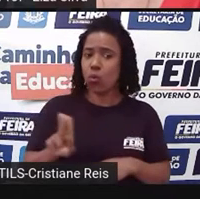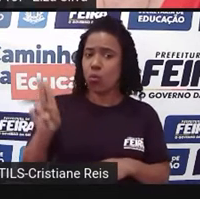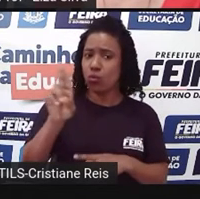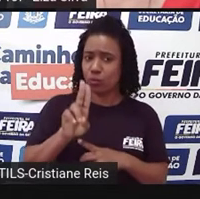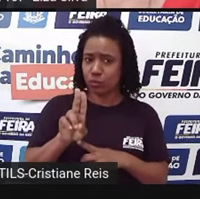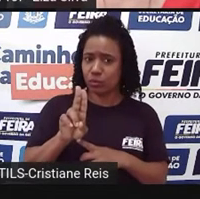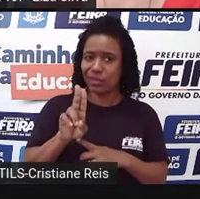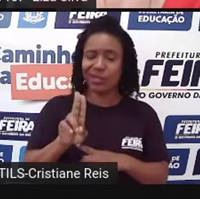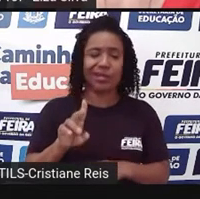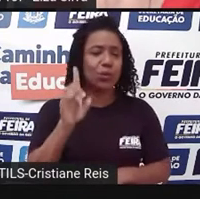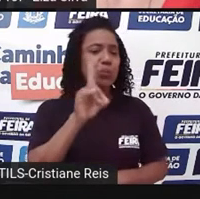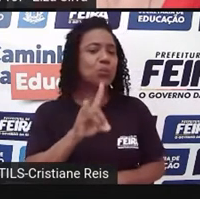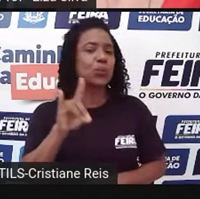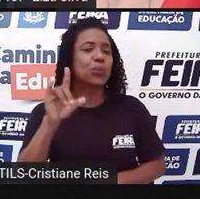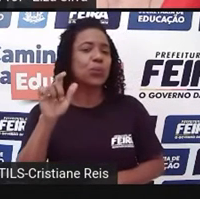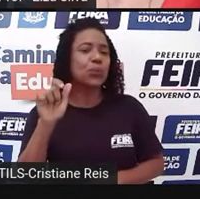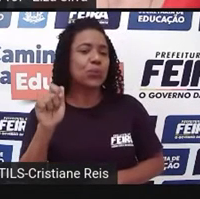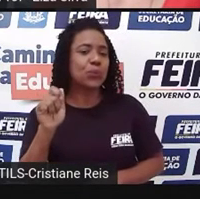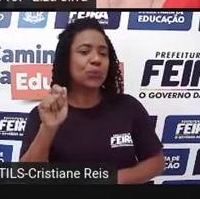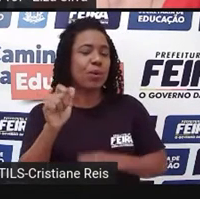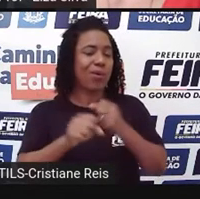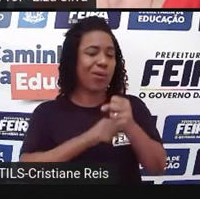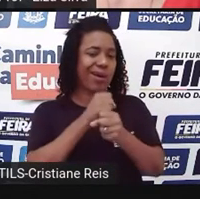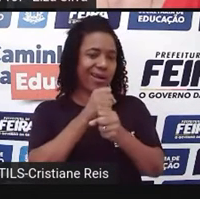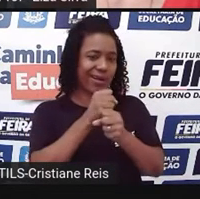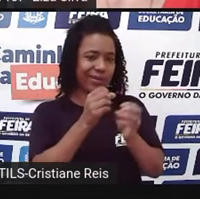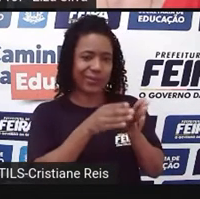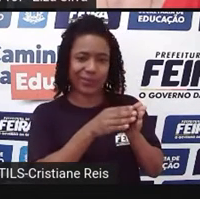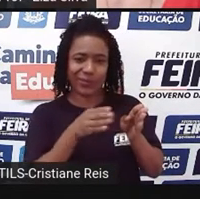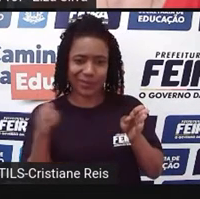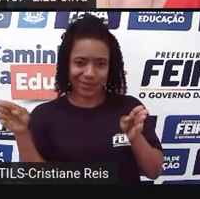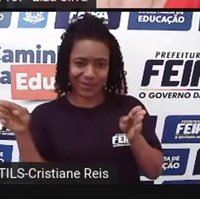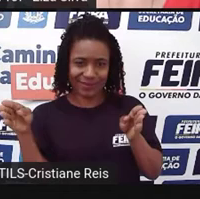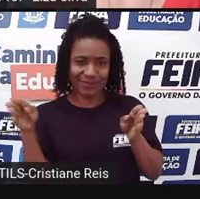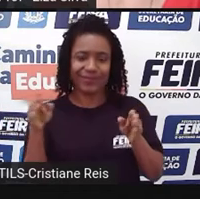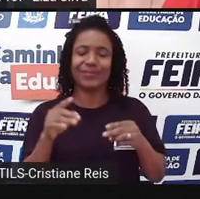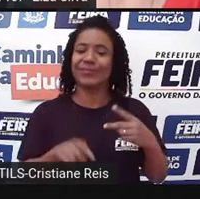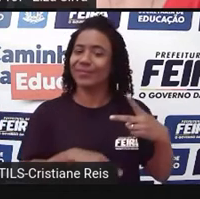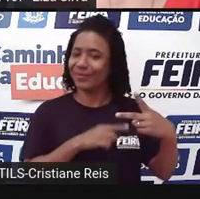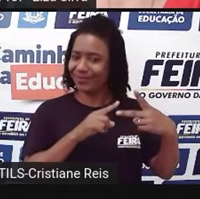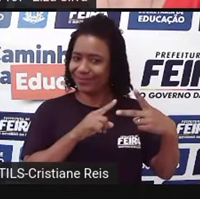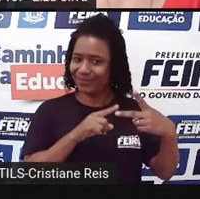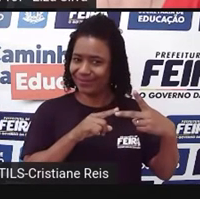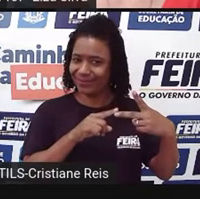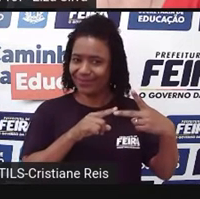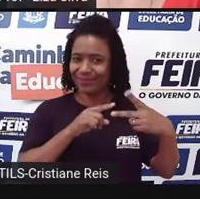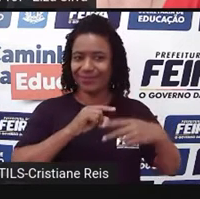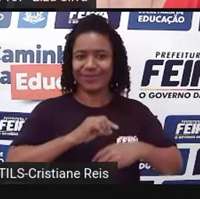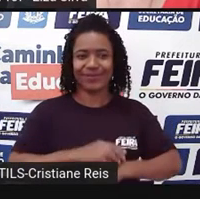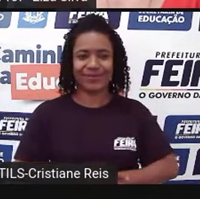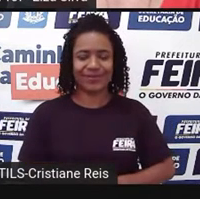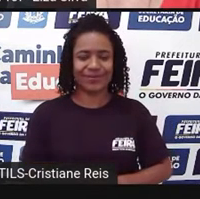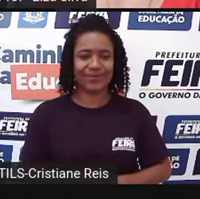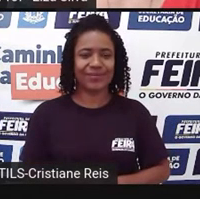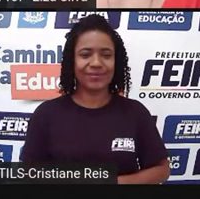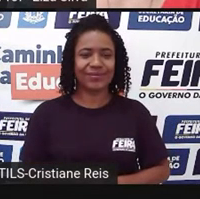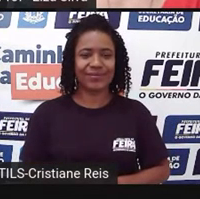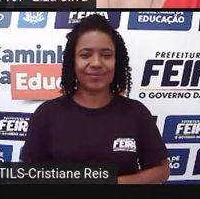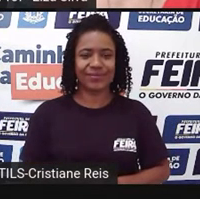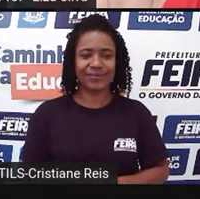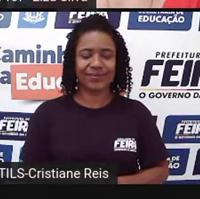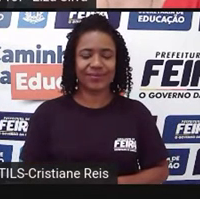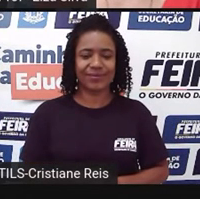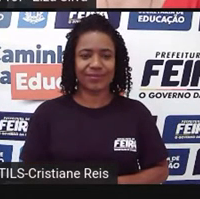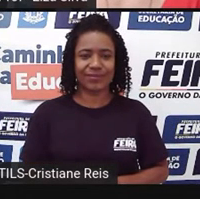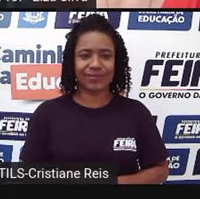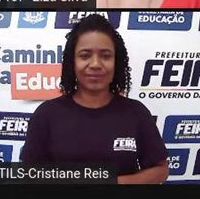datas Não partiu her Perfect a Reading and posting